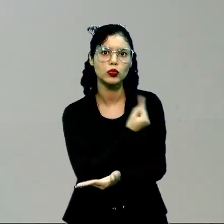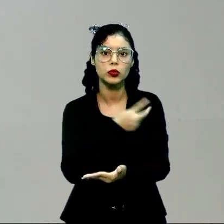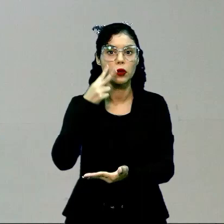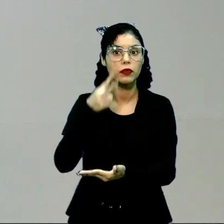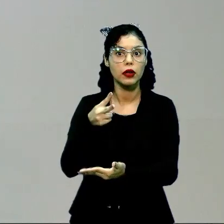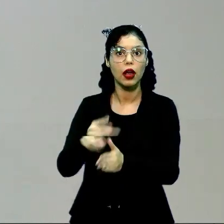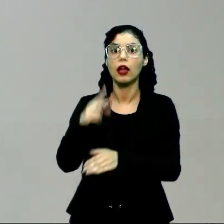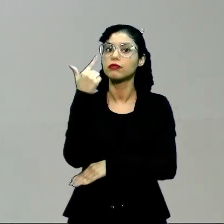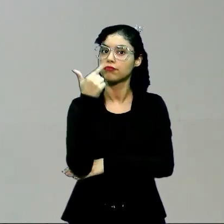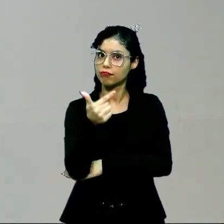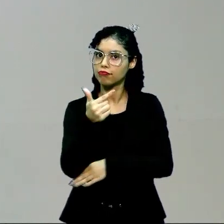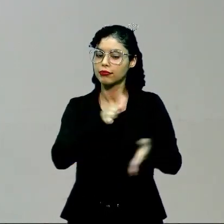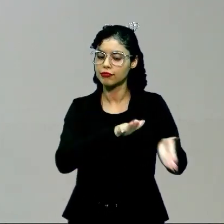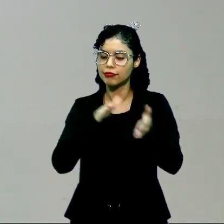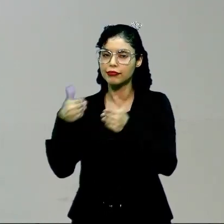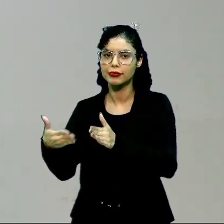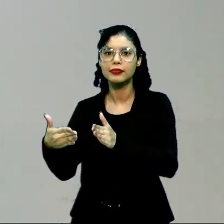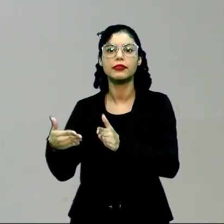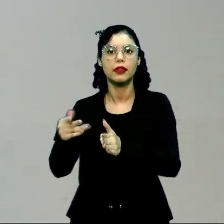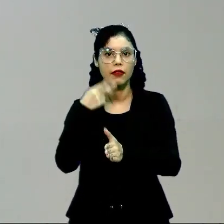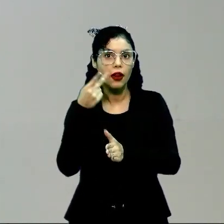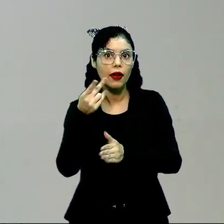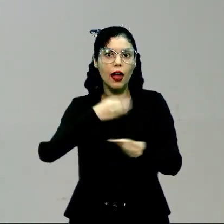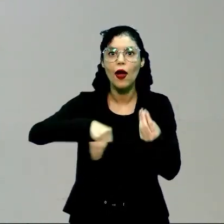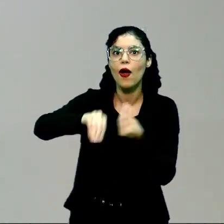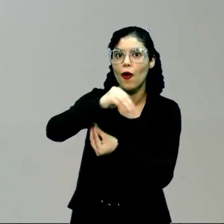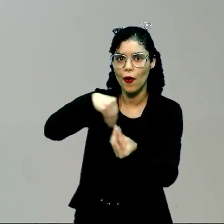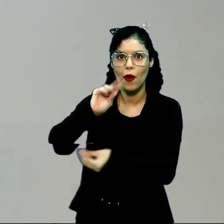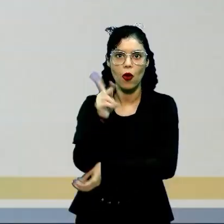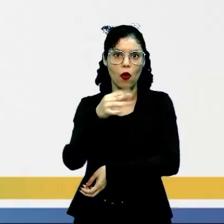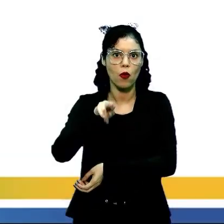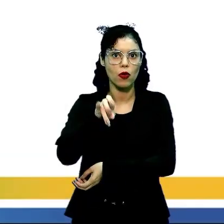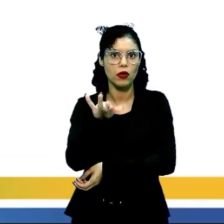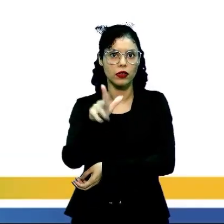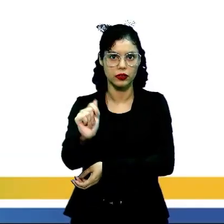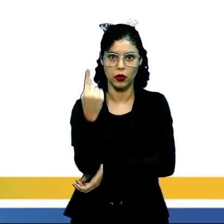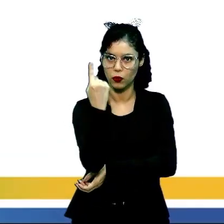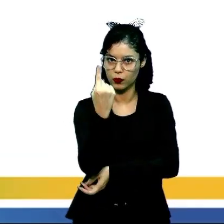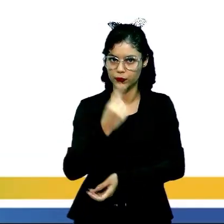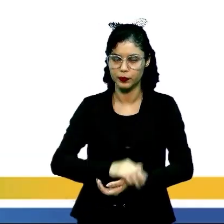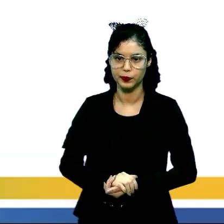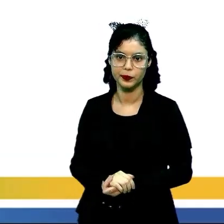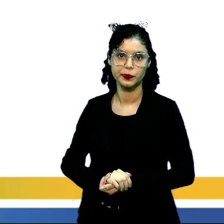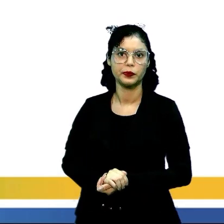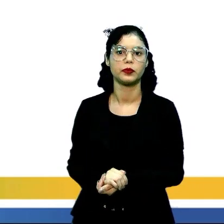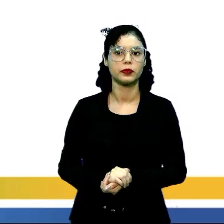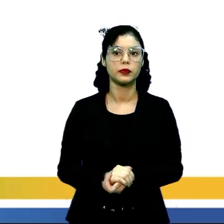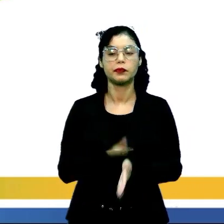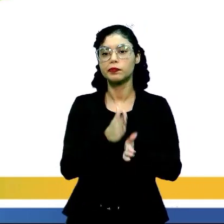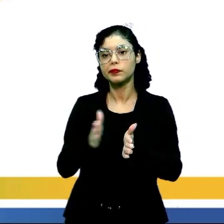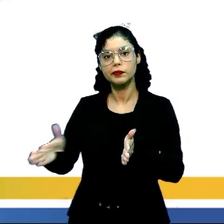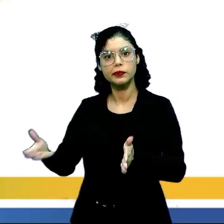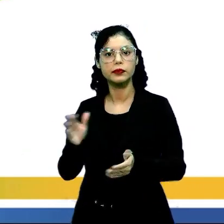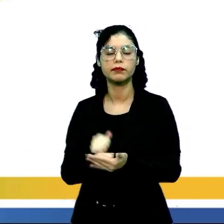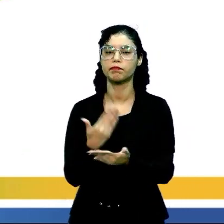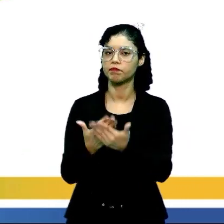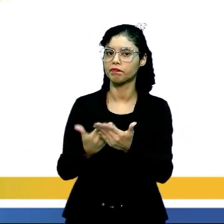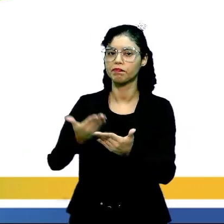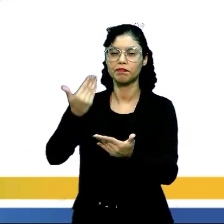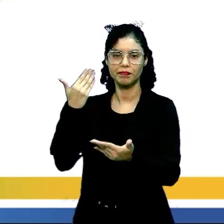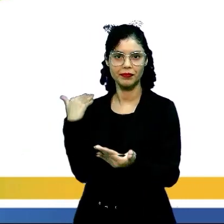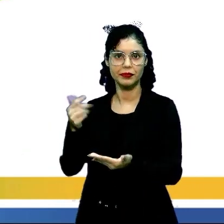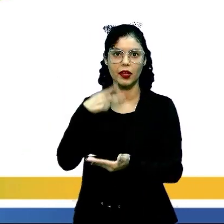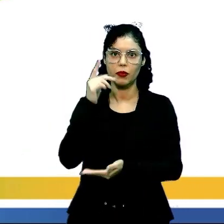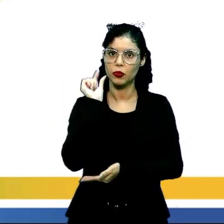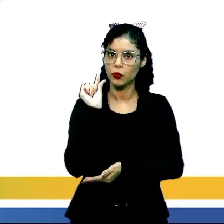a etapa 2, que é onde nós vamos falar de misturas homogêneas. Então, seguindo o nosso material, na aula passada nós falamos